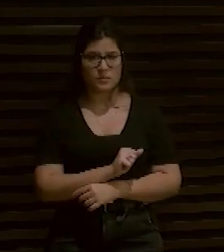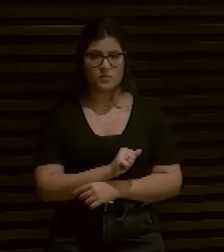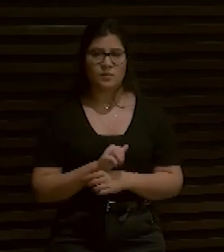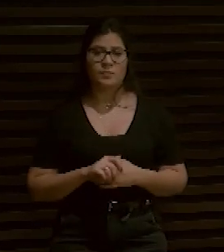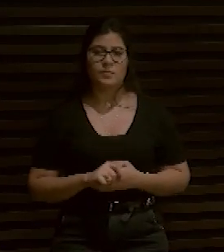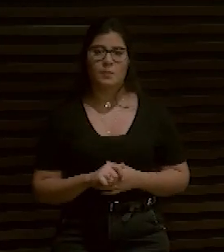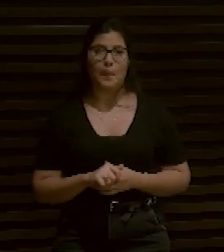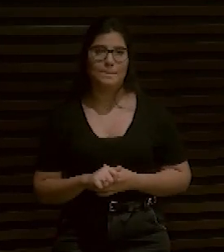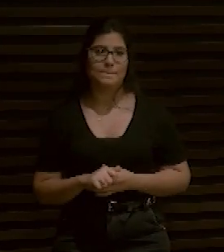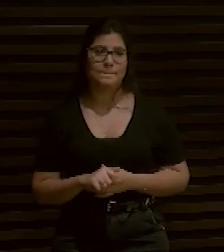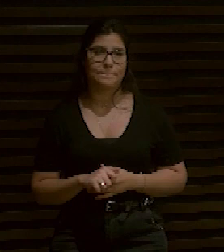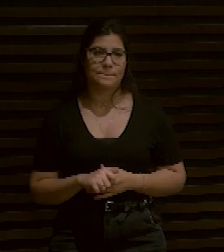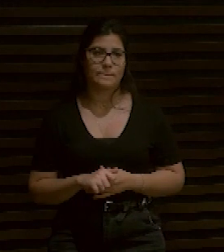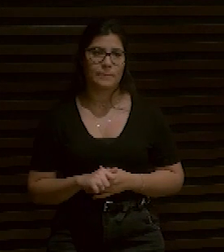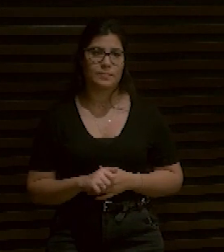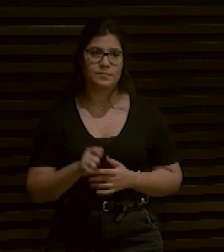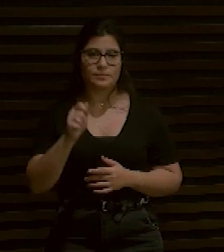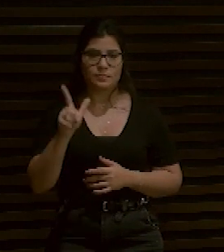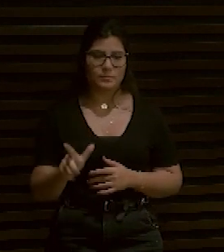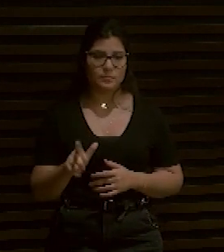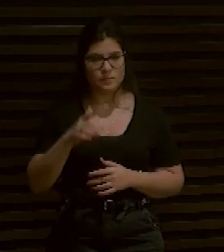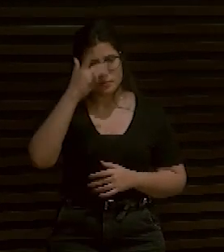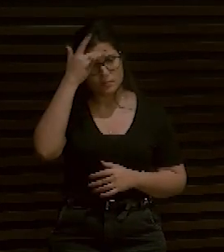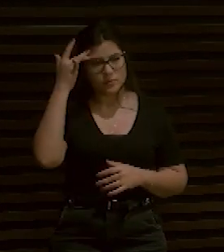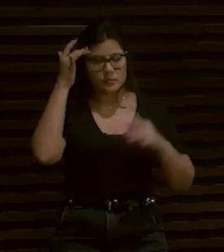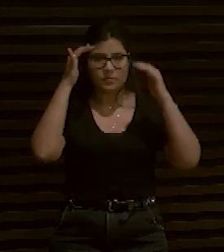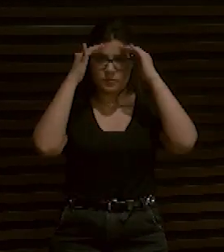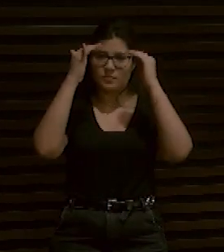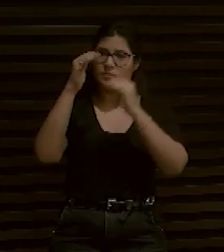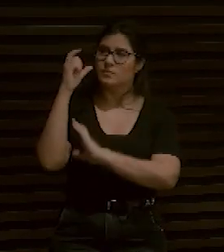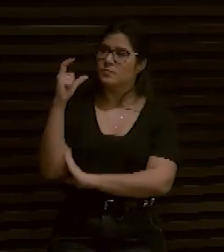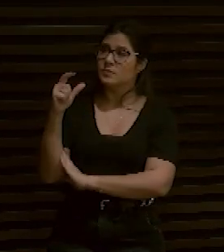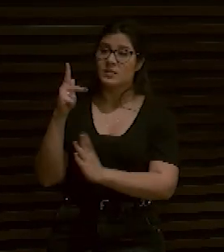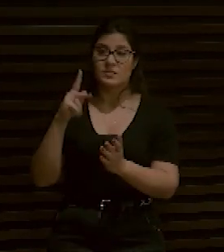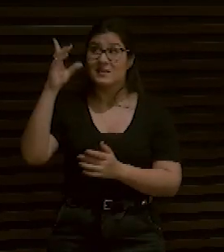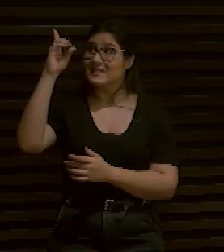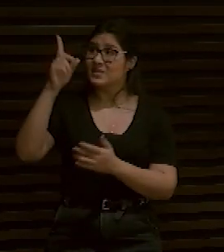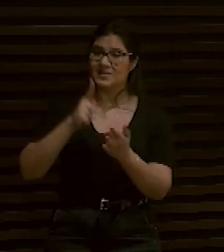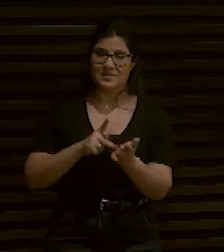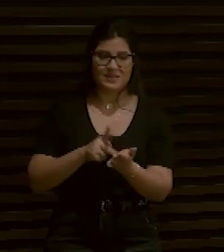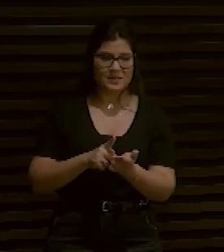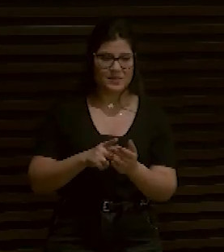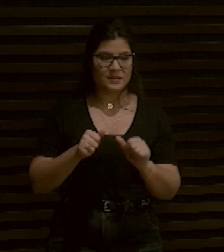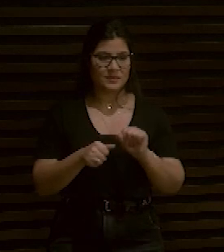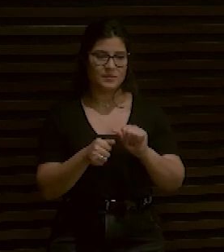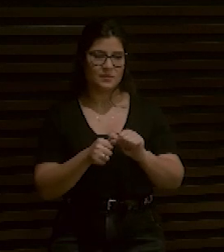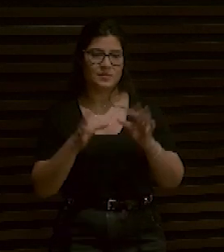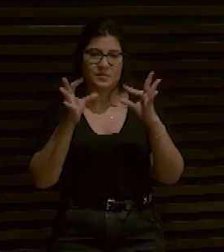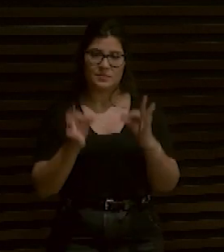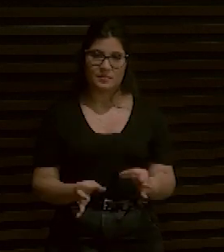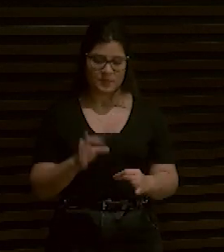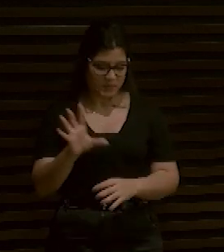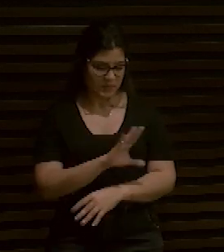Aquele, entretanto, que guarda a sua palavra, nele verdadeiramente tem sido aperfeiçoado o amor de